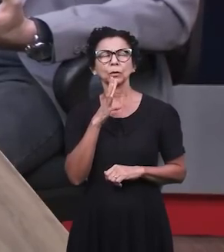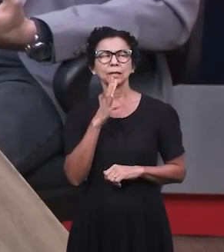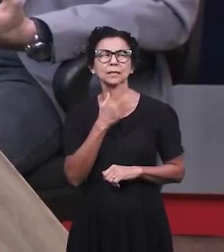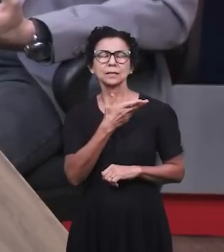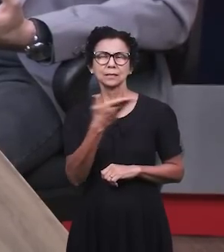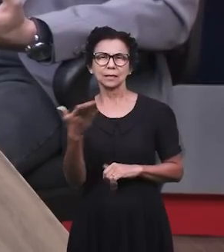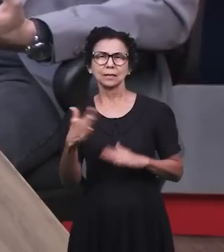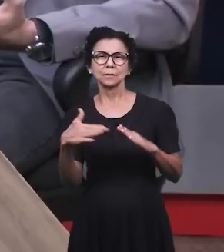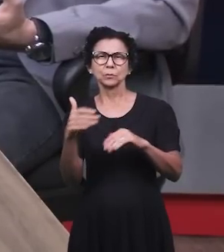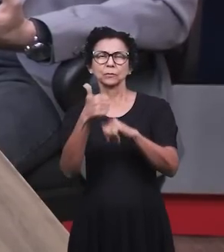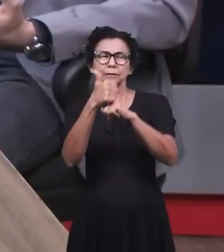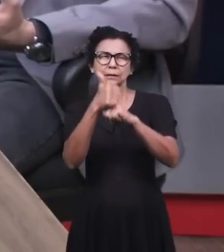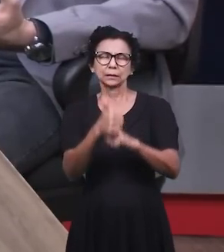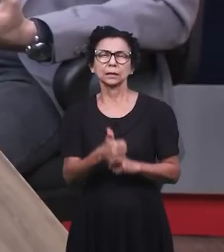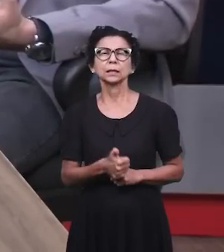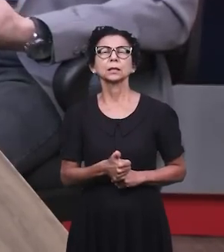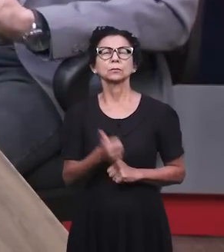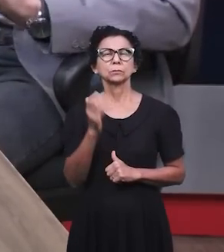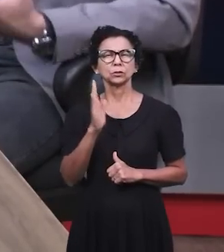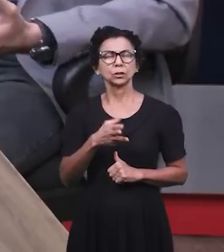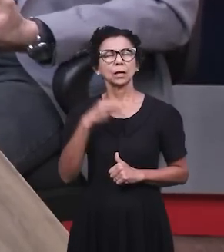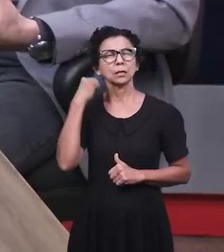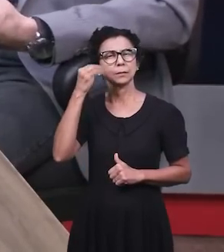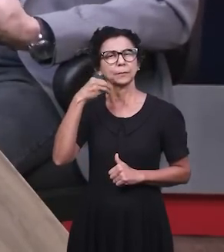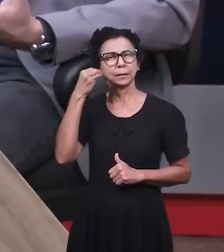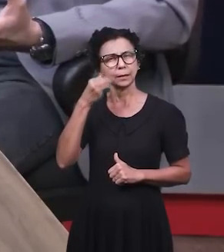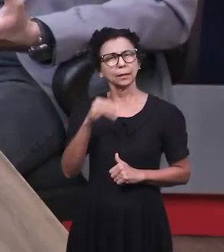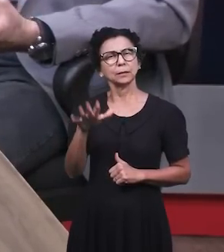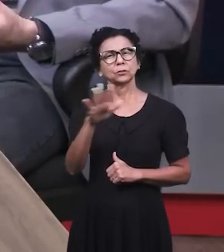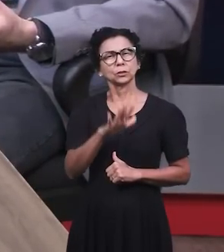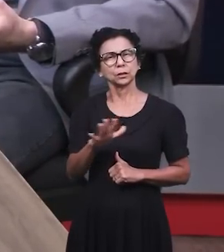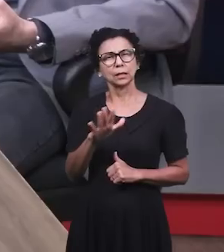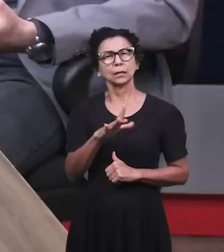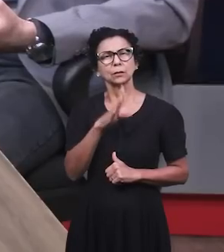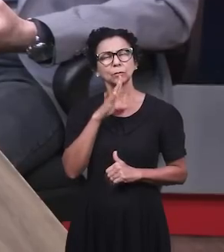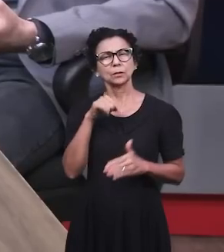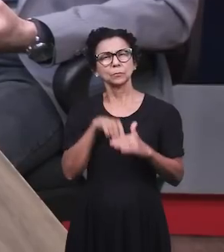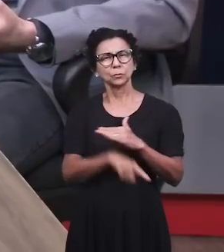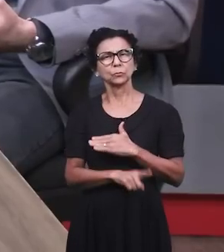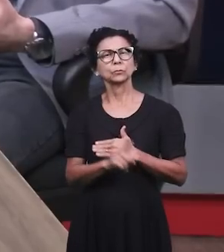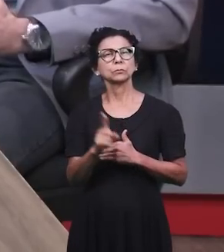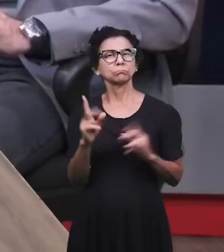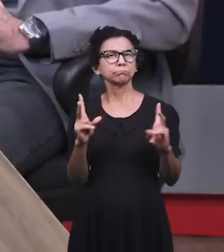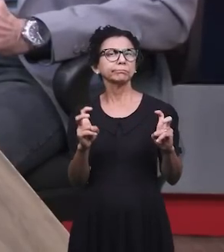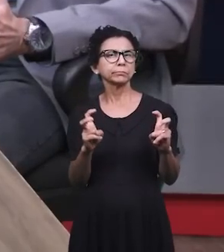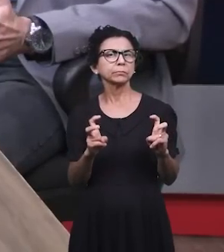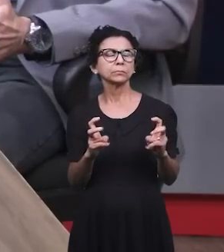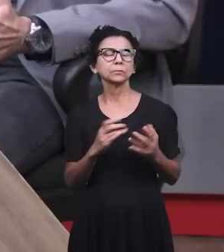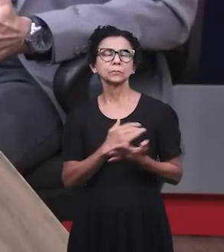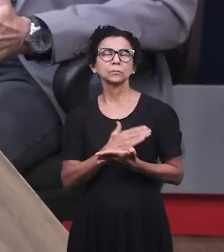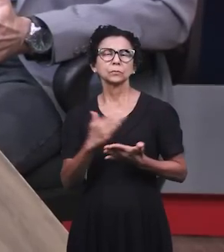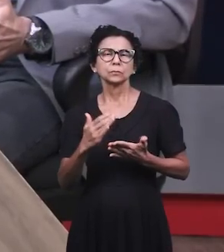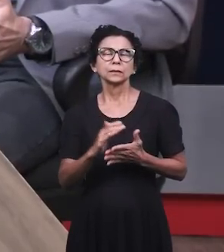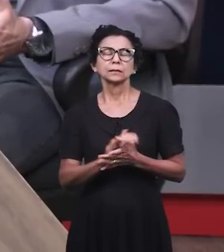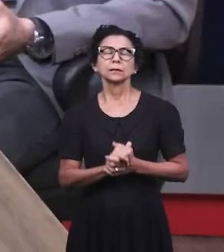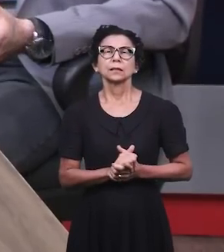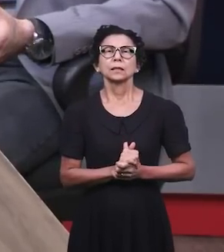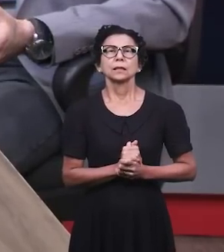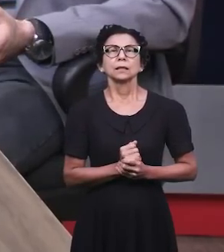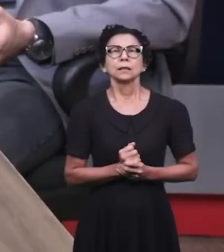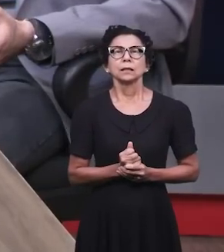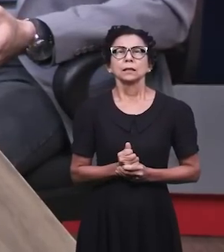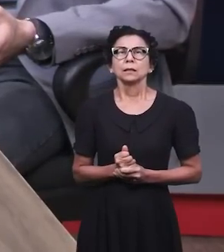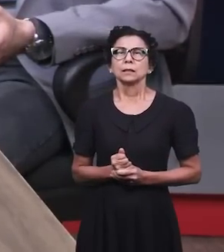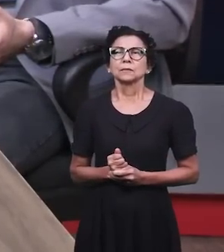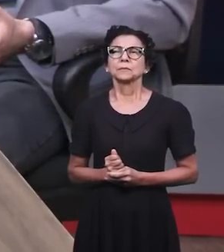aqui que têm expertise na área, conhecem com mais profundidade a respeito desse assunto. Então, para a gente poder iniciar aqui a nossa conversa,